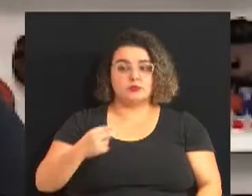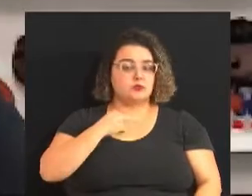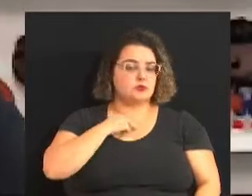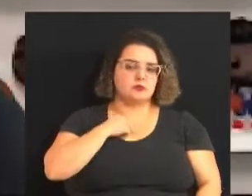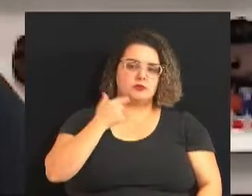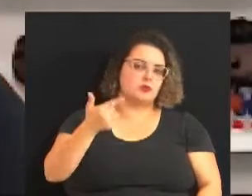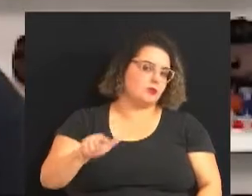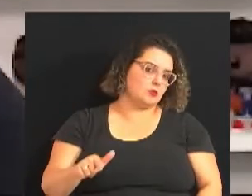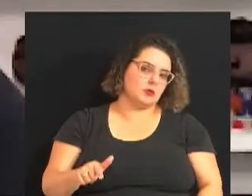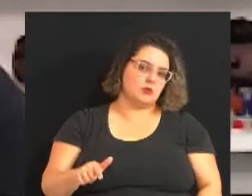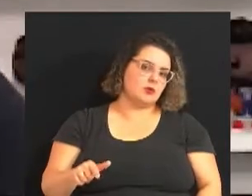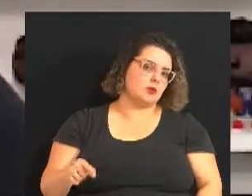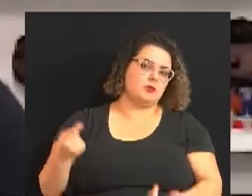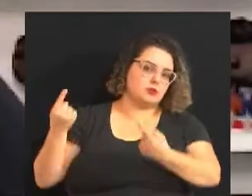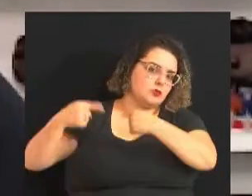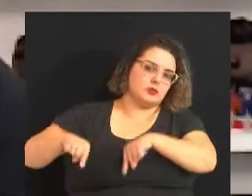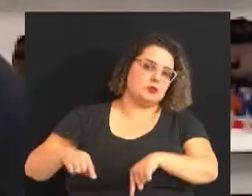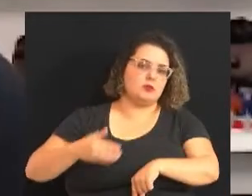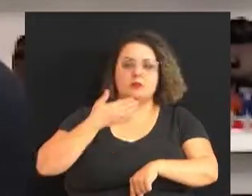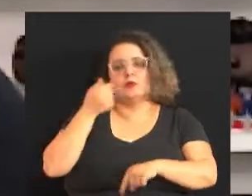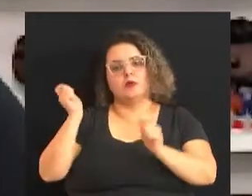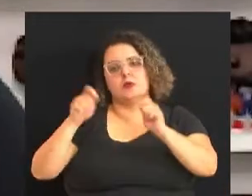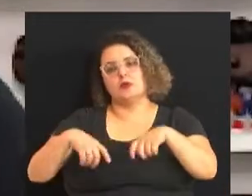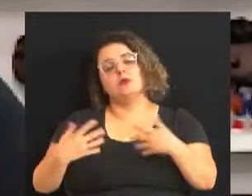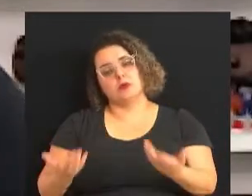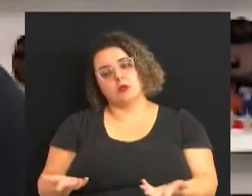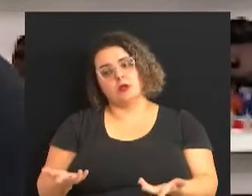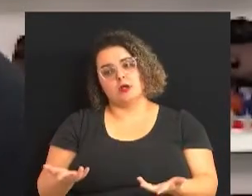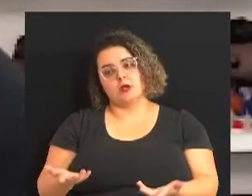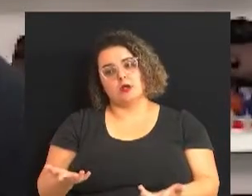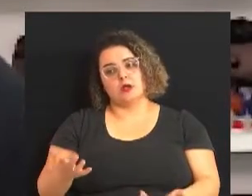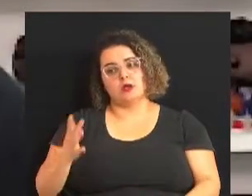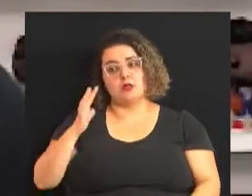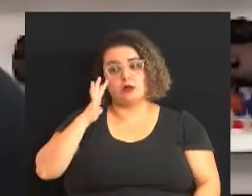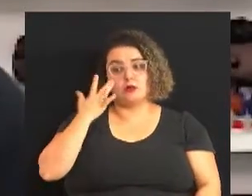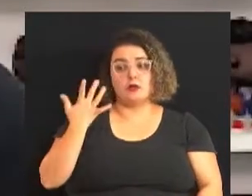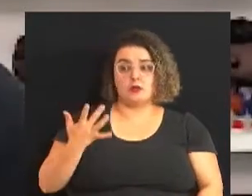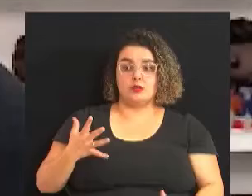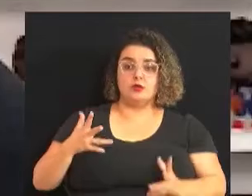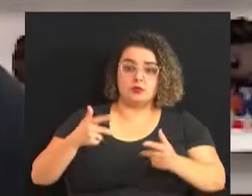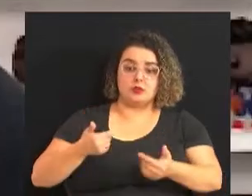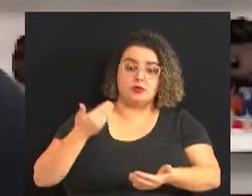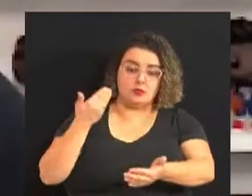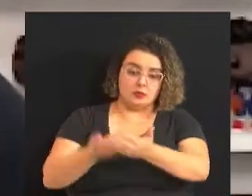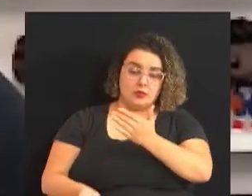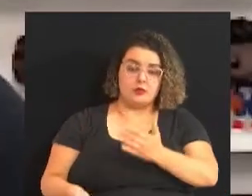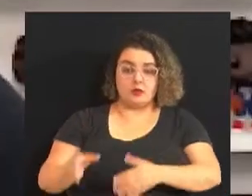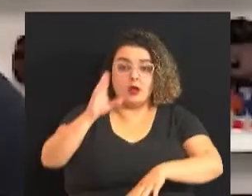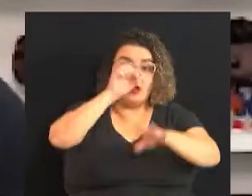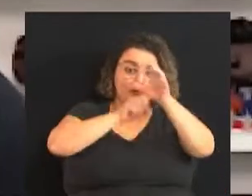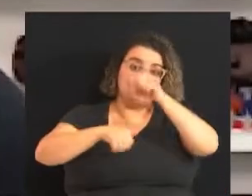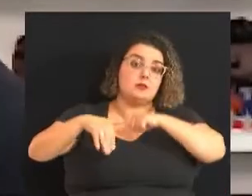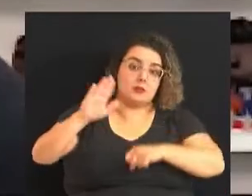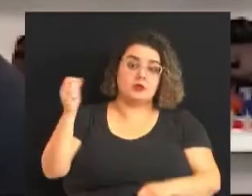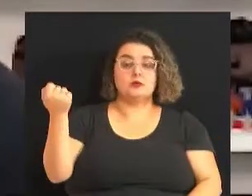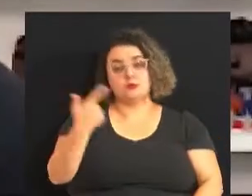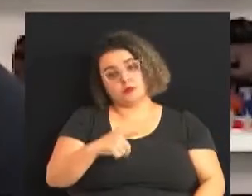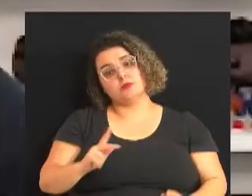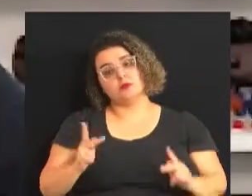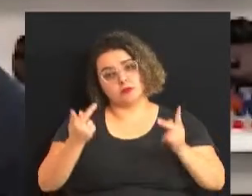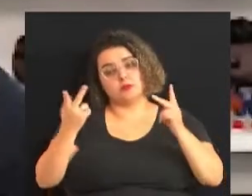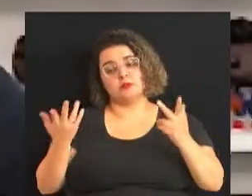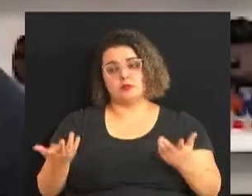um adversário melhor capacitado. Eu acho que toda derrota você vai aprender muito mais do que nas vitórias. Eu acho